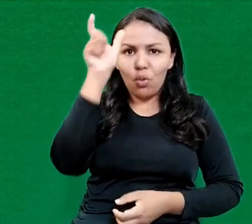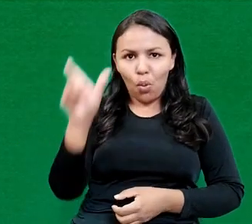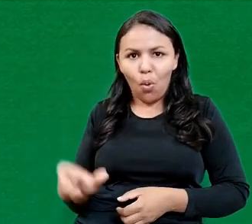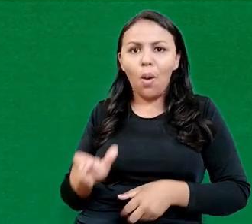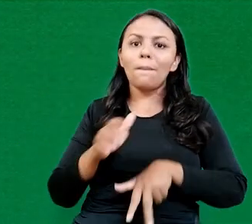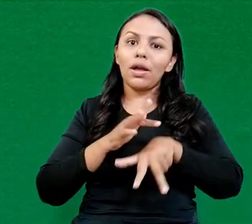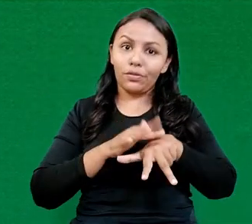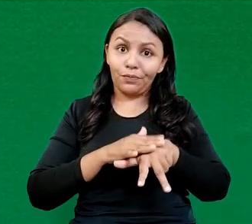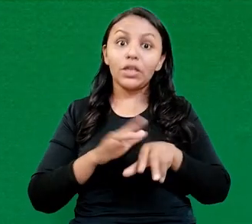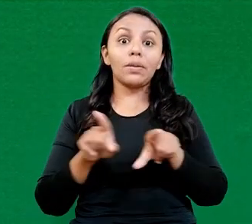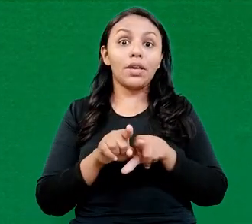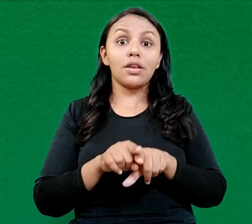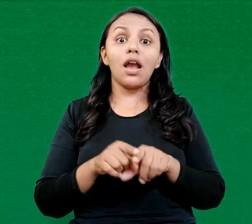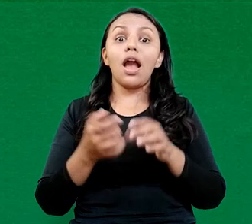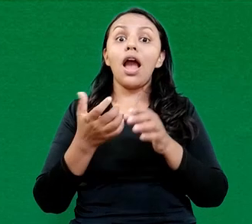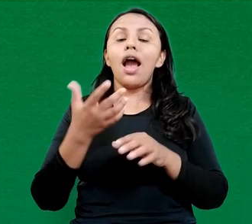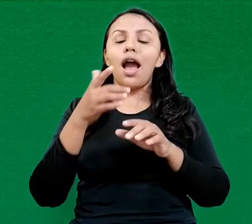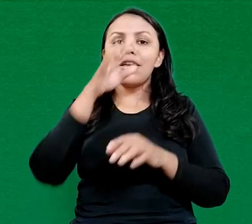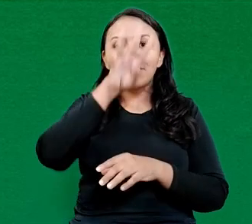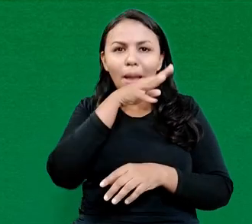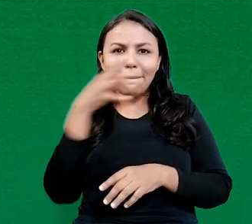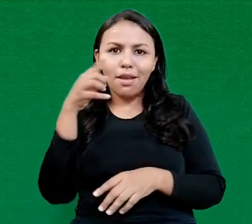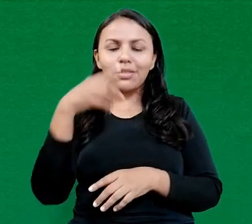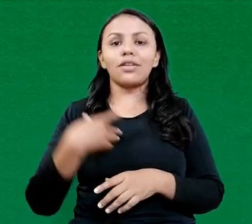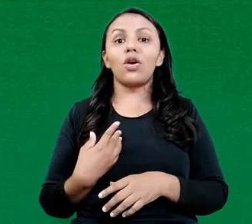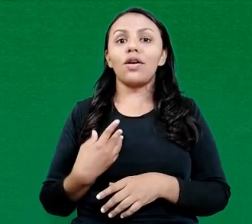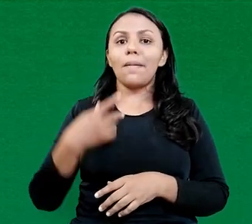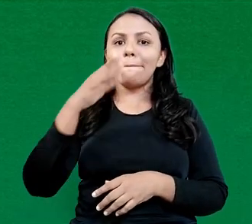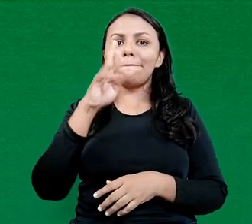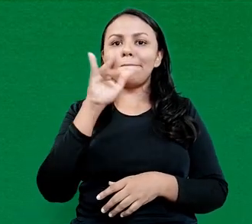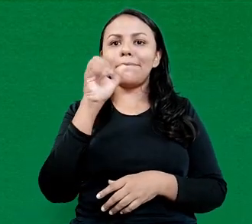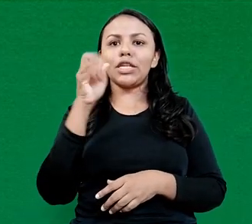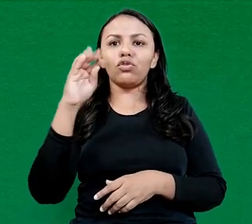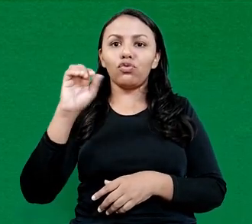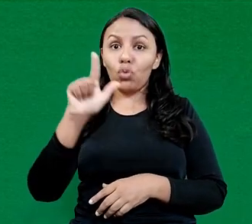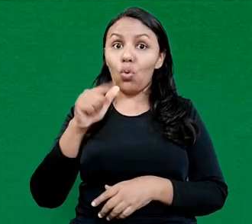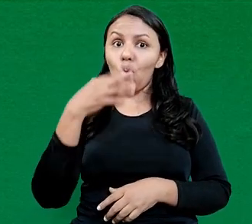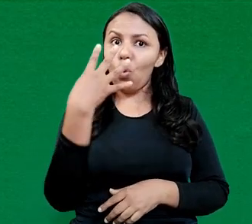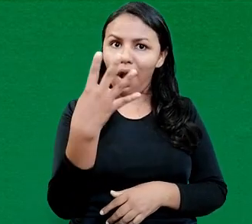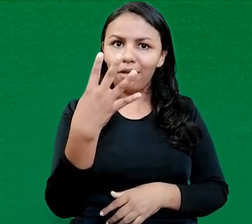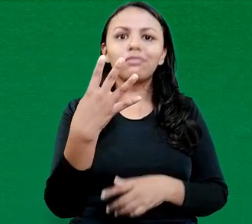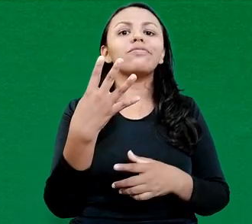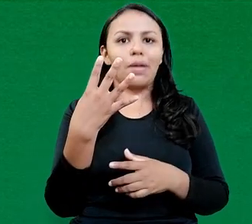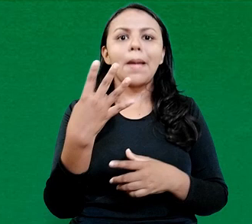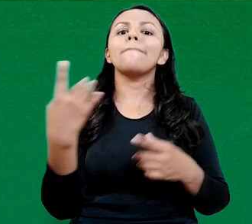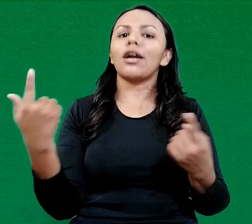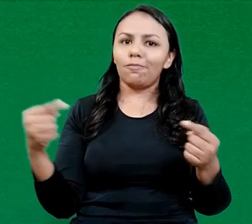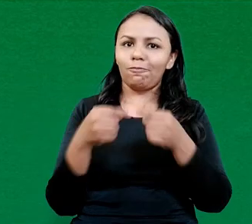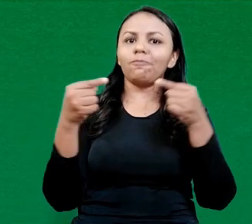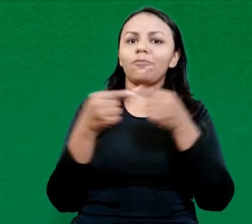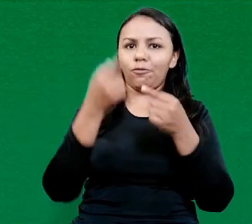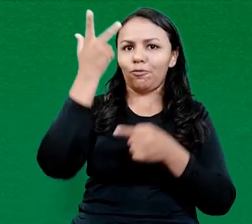destacando que a escala Bristol tipo 4 são as fezes consideradas mais dentro dos parâmetros